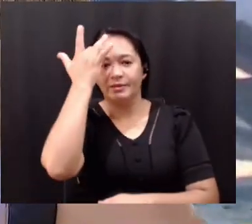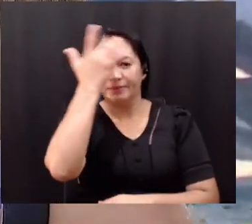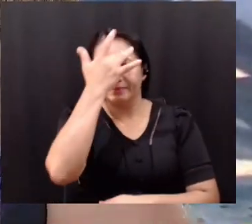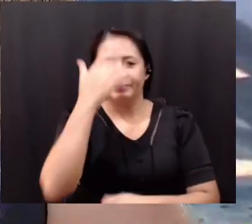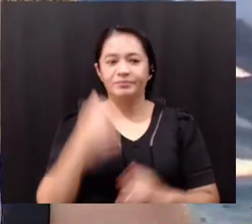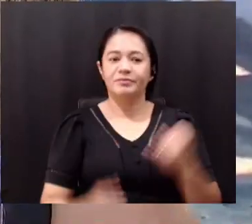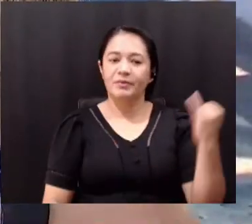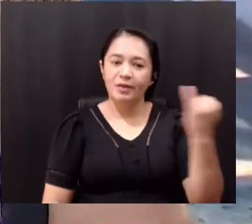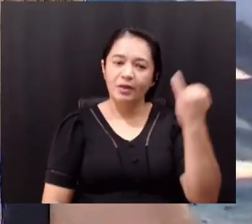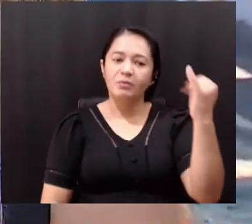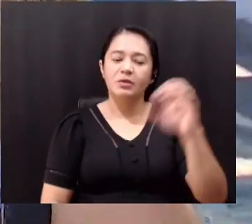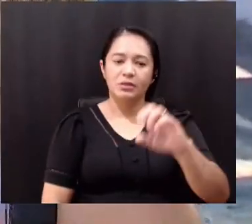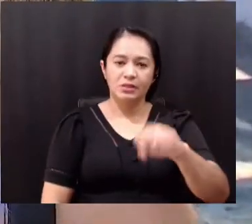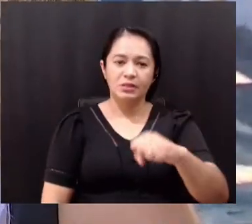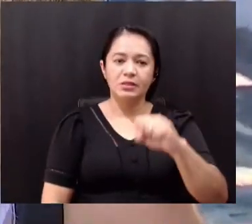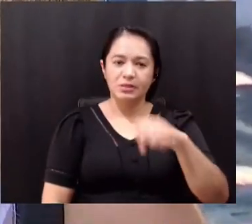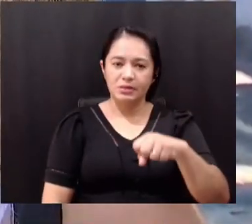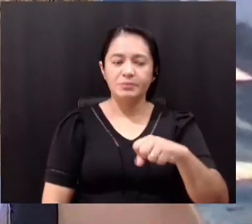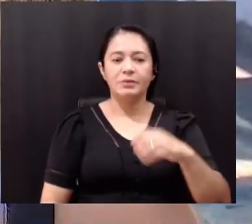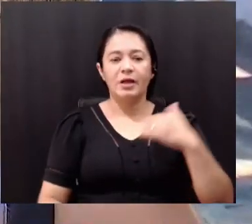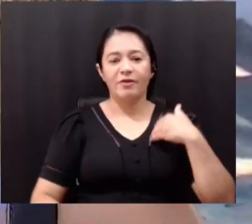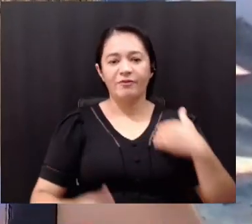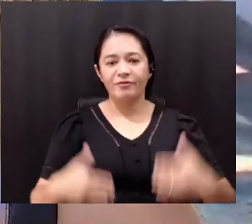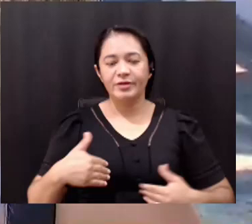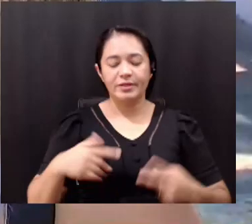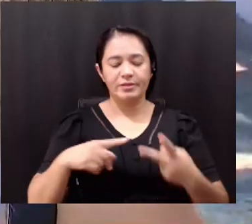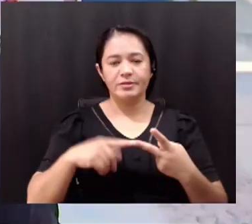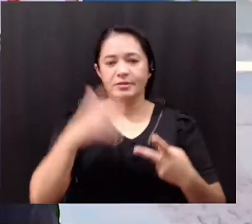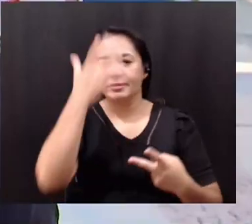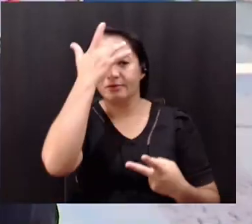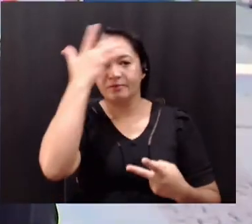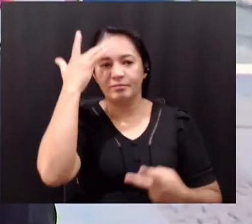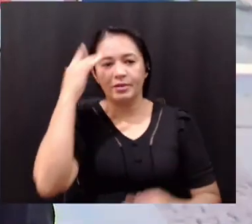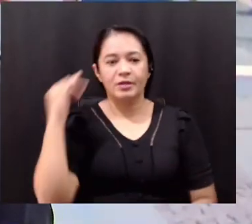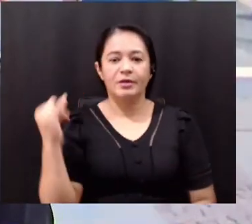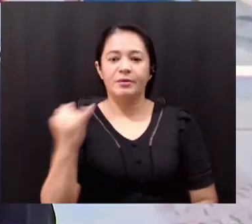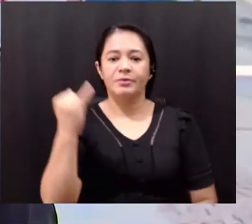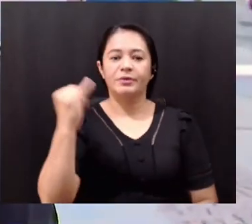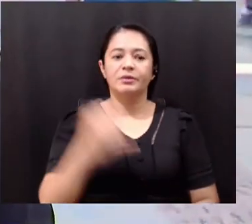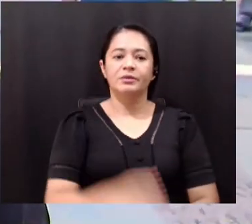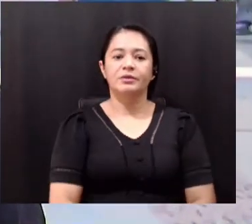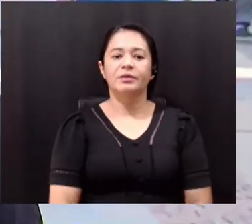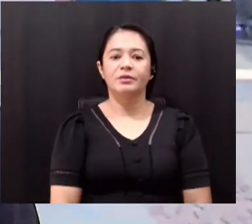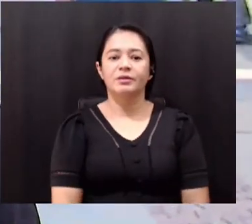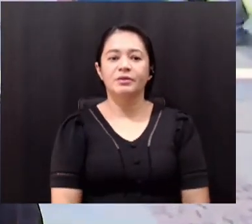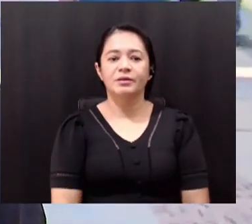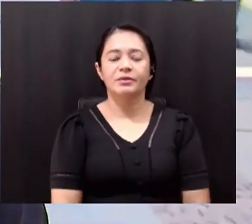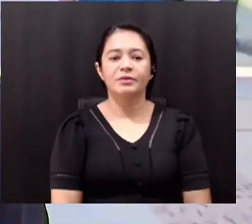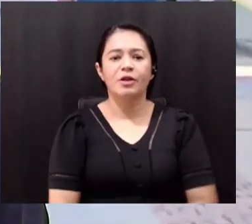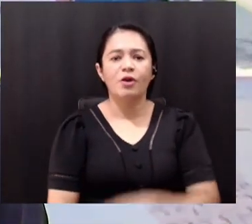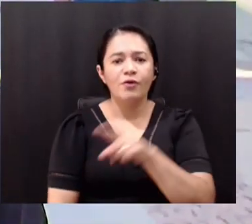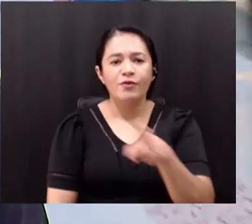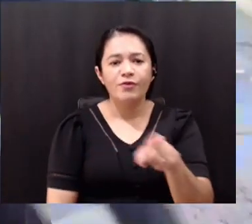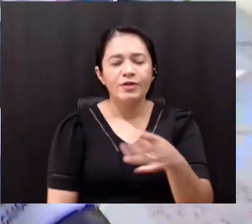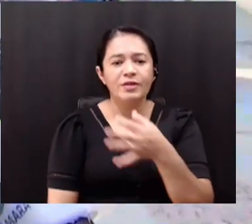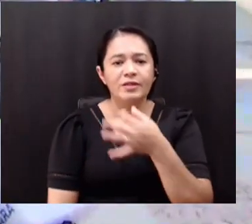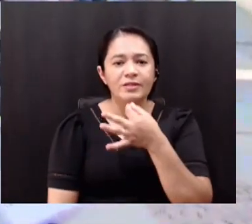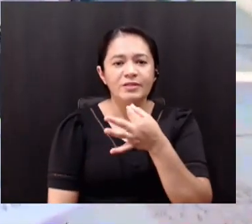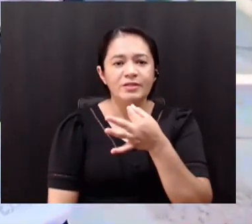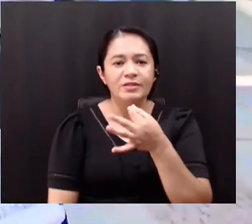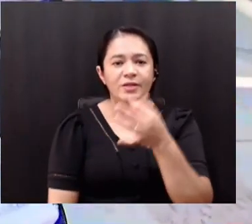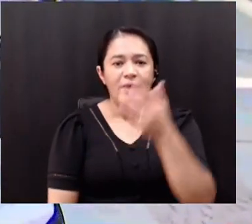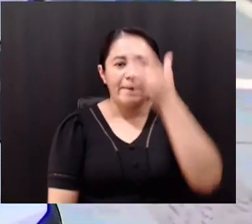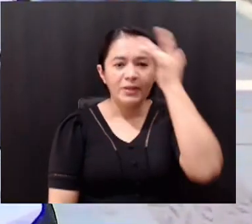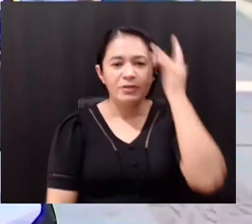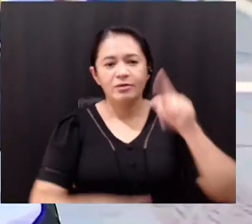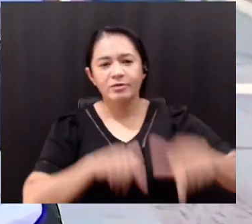da física, né? É importante você cuidar da saúde mental. Você se considera uma pessoa que trabalha demais?